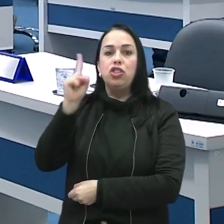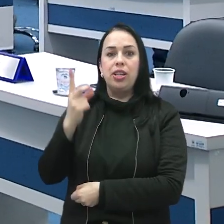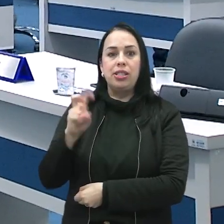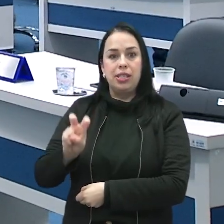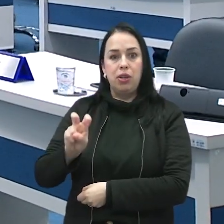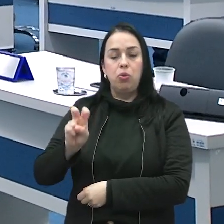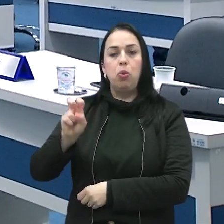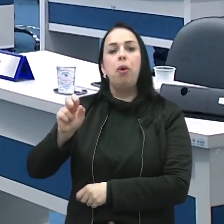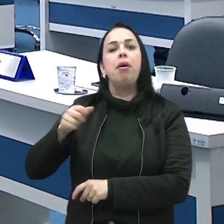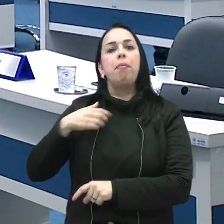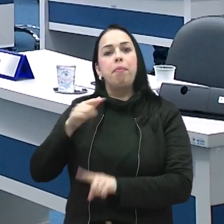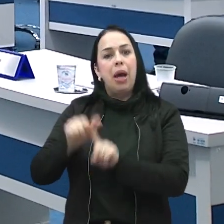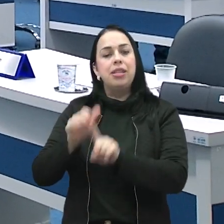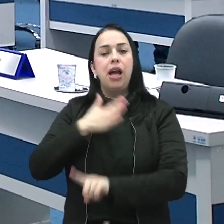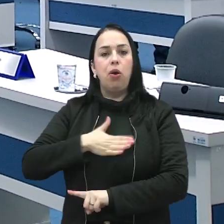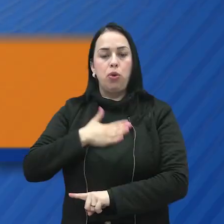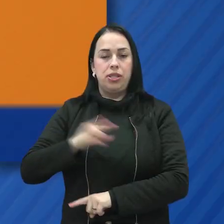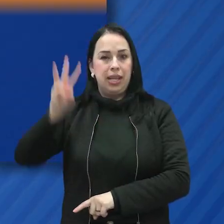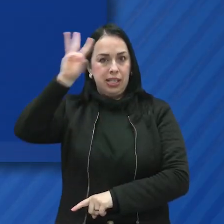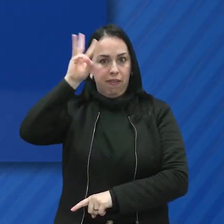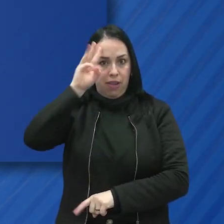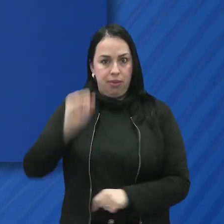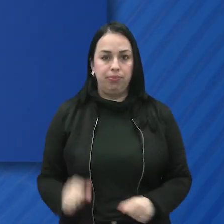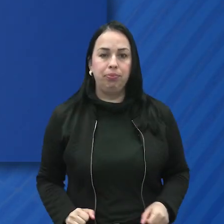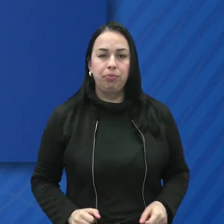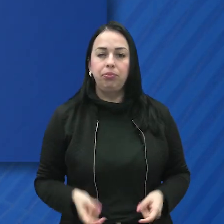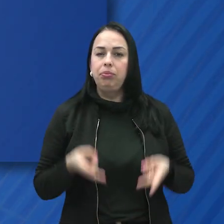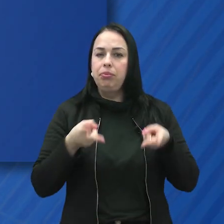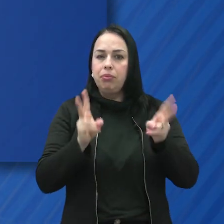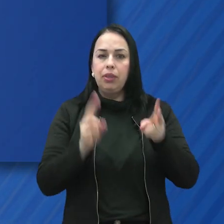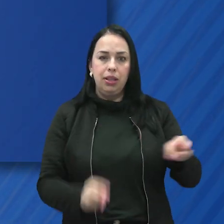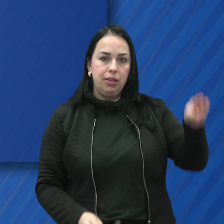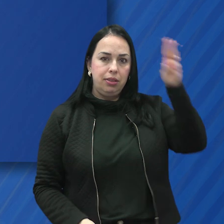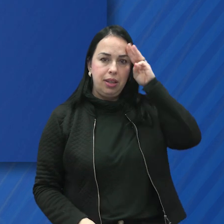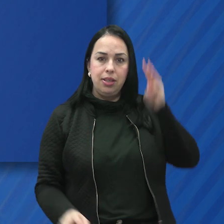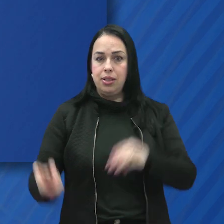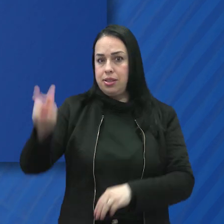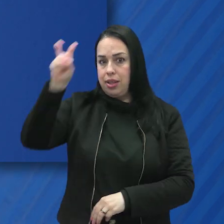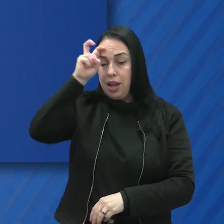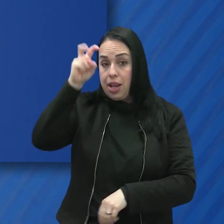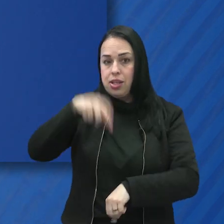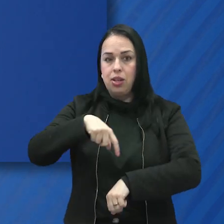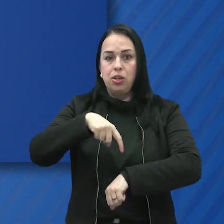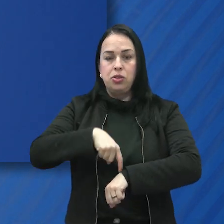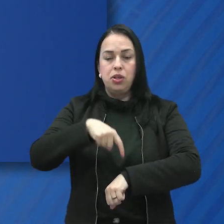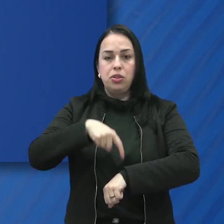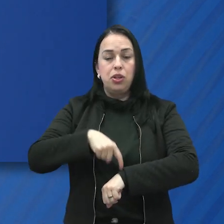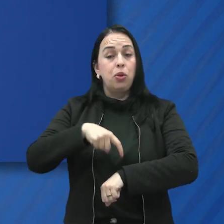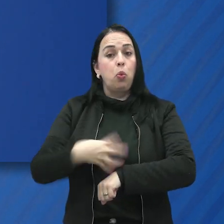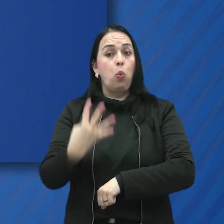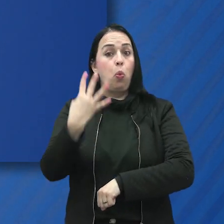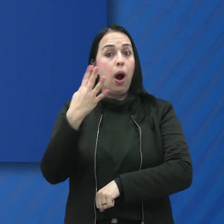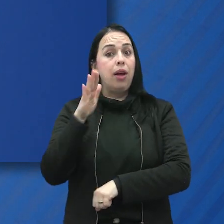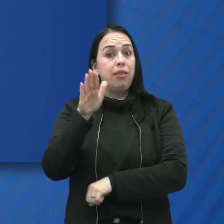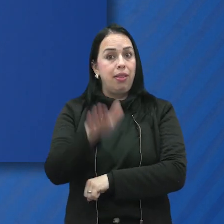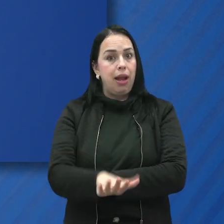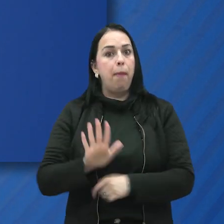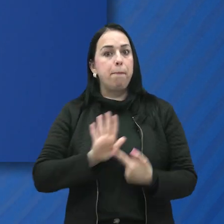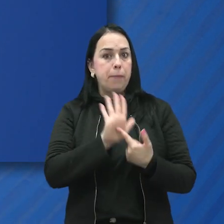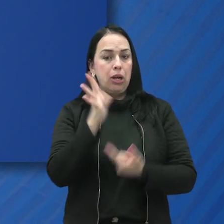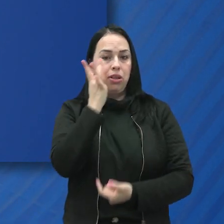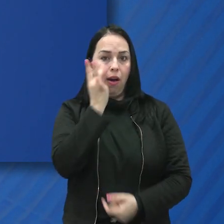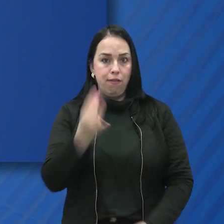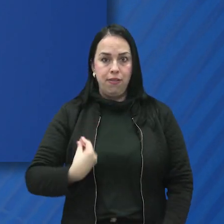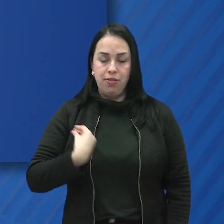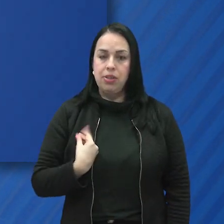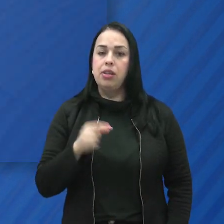dia 5 de agosto, uma terça-feira. As sessões da Câmara são realizadas todas as terças e quintas, com transmissão ao vivo a partir das